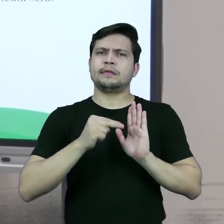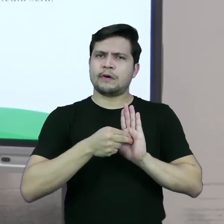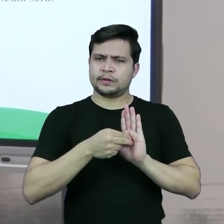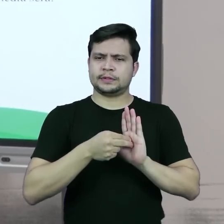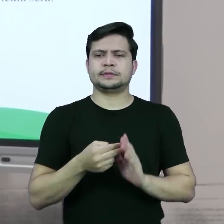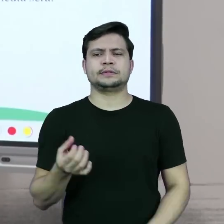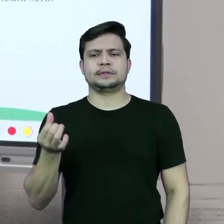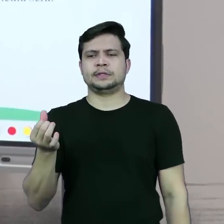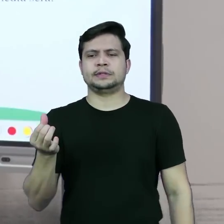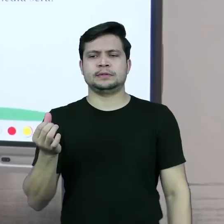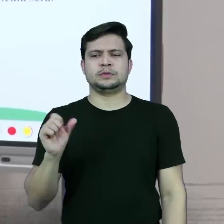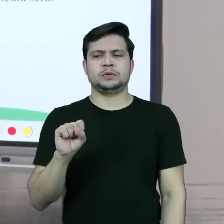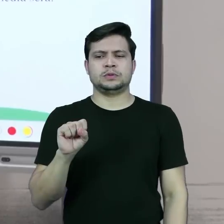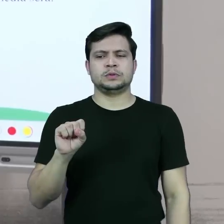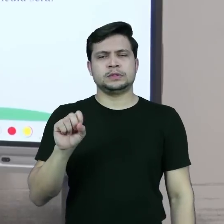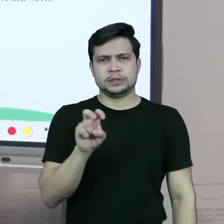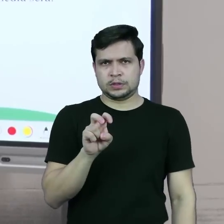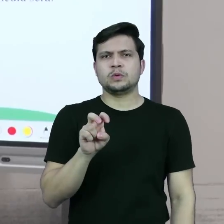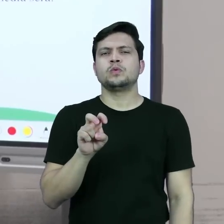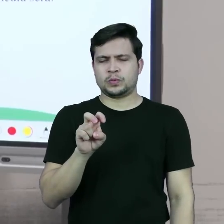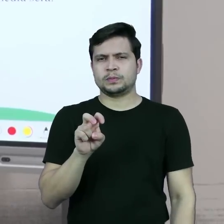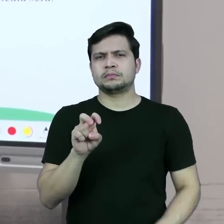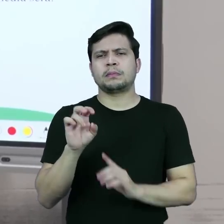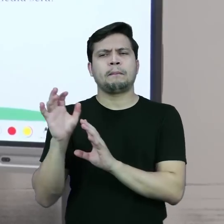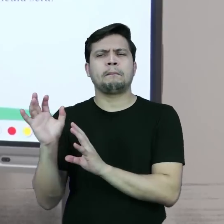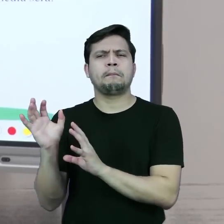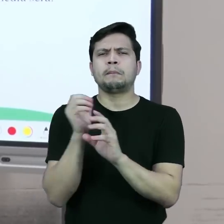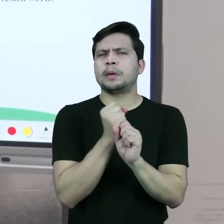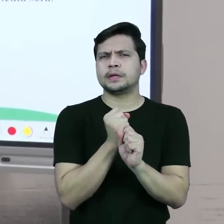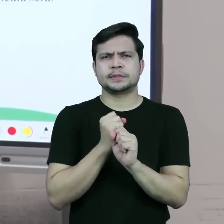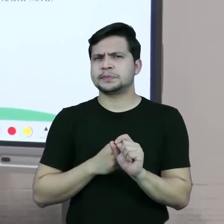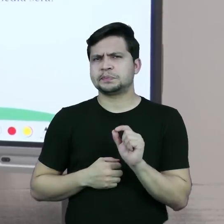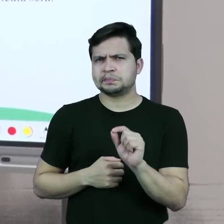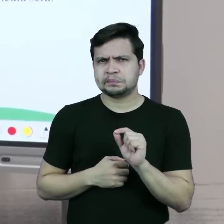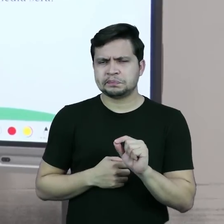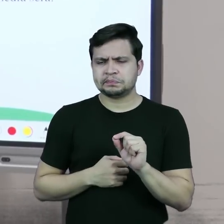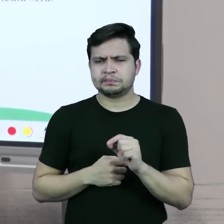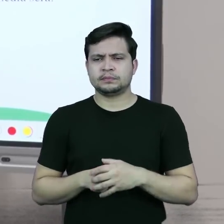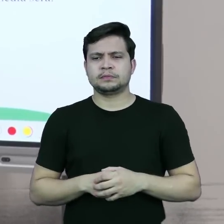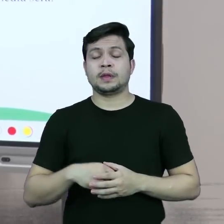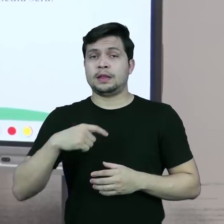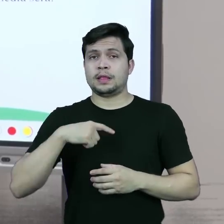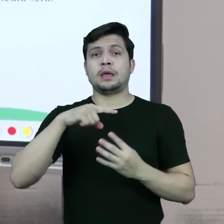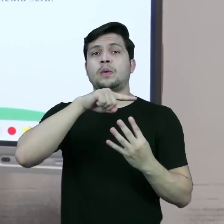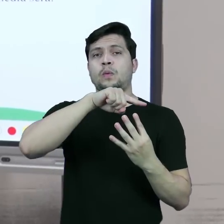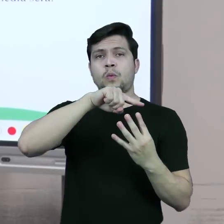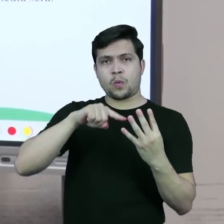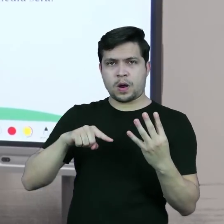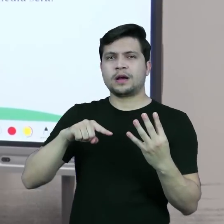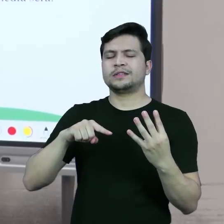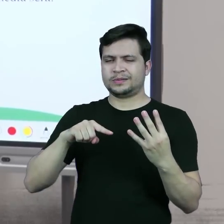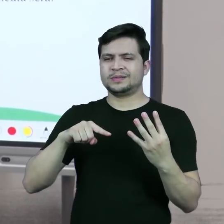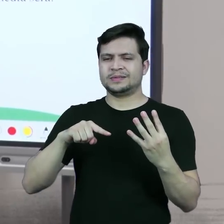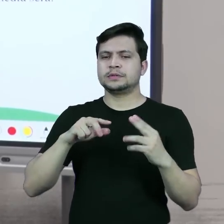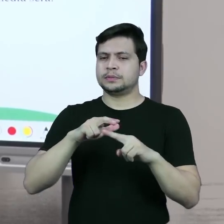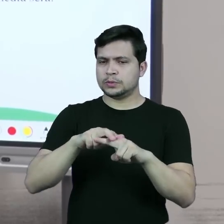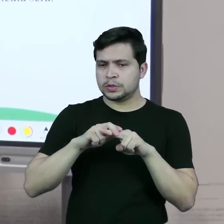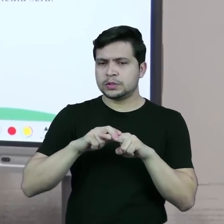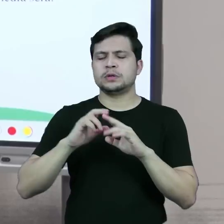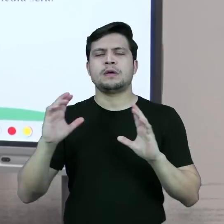Número x1, x2, x3, até o meu enésimo número, meu xn. A nossa média